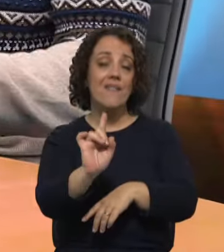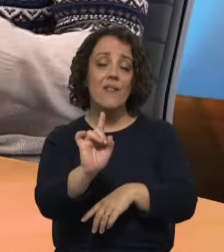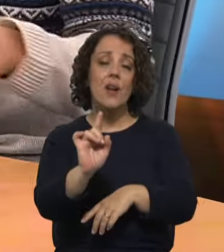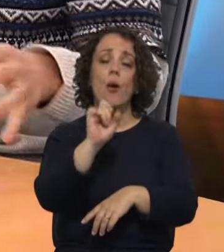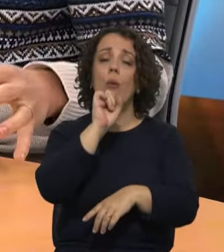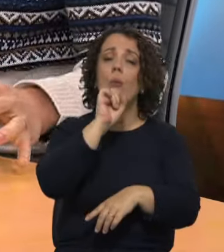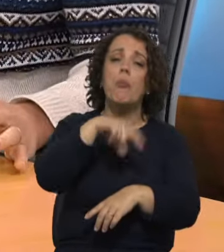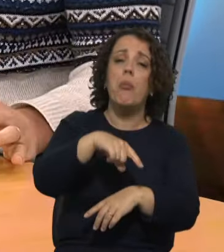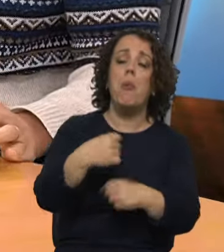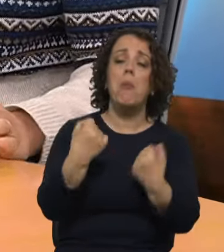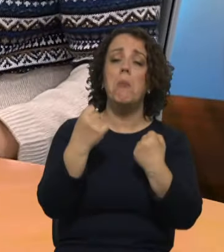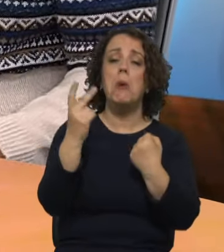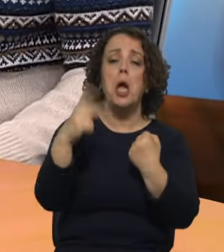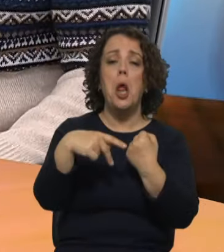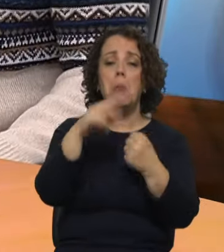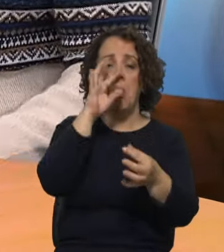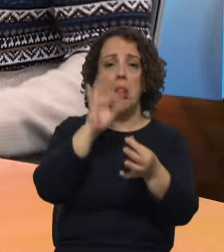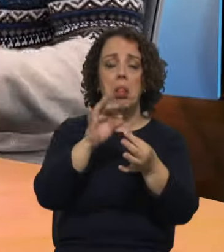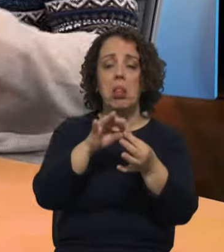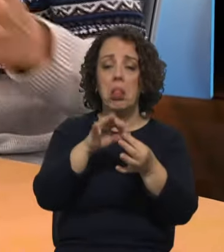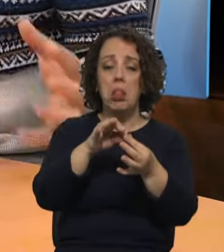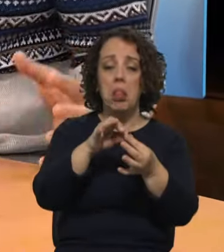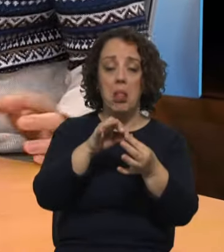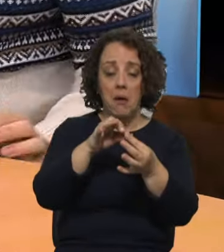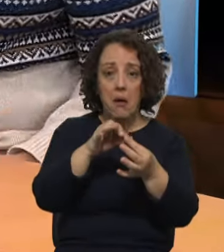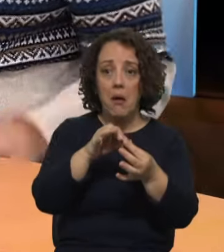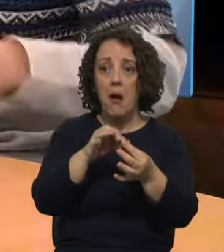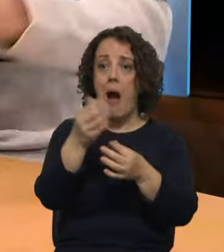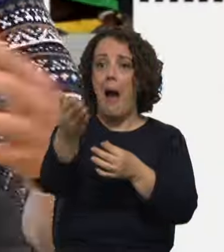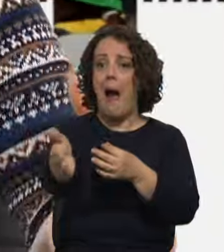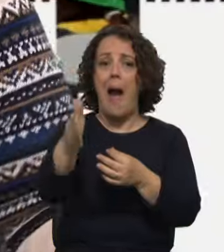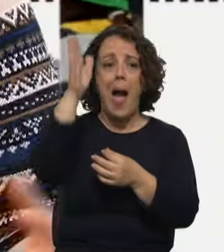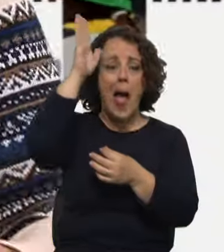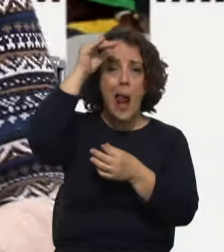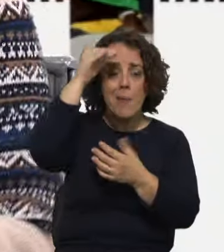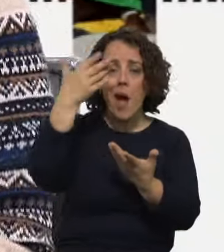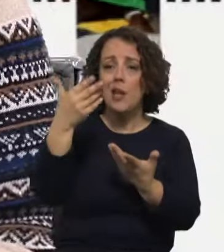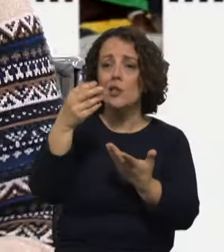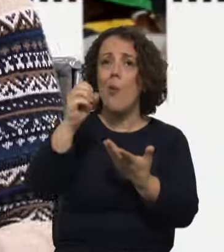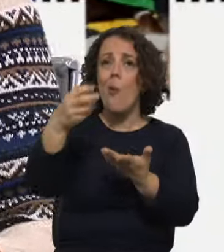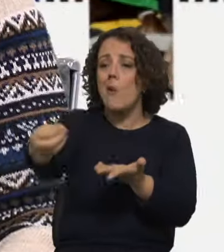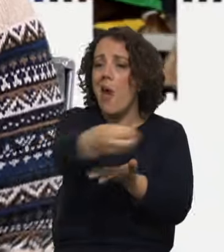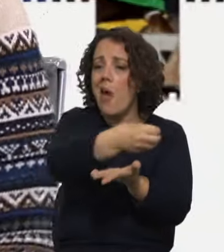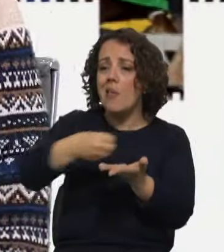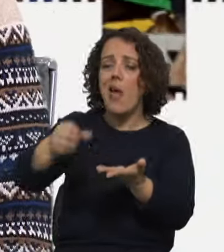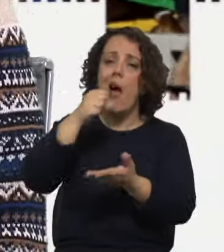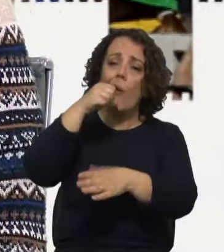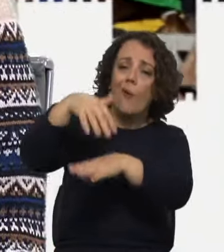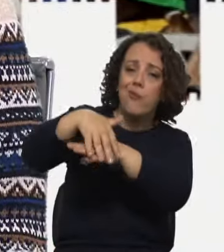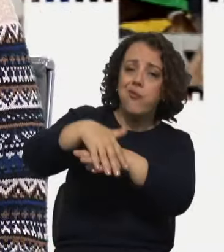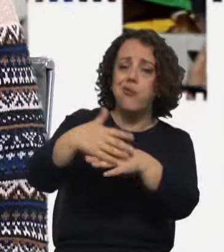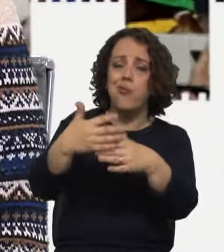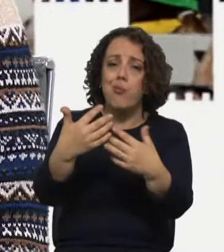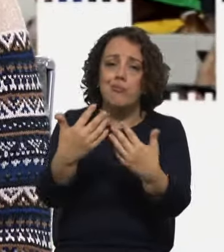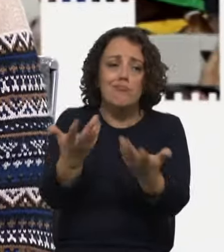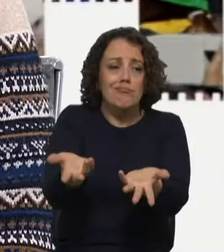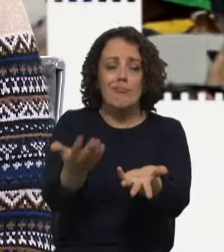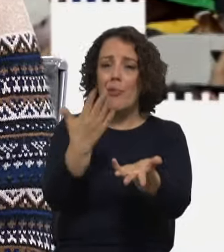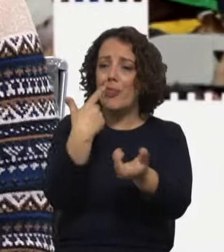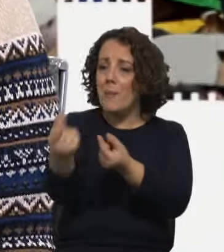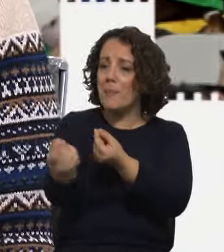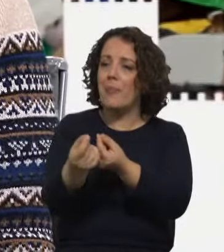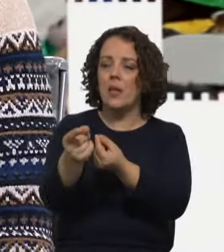reserva ou estás numa zona de uma área protegida onde há imensos animais onde onde não há nada onde só há uma cascata etc eh é É